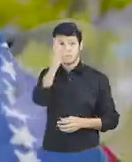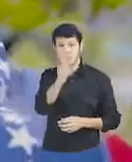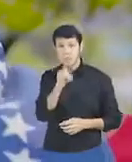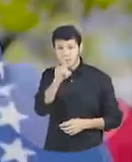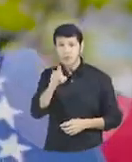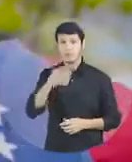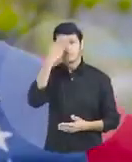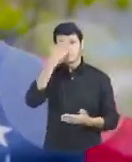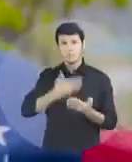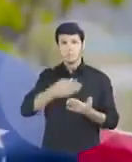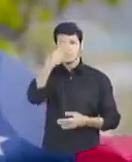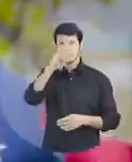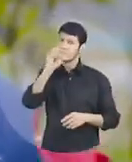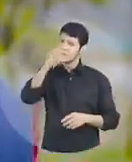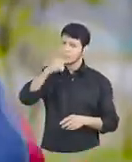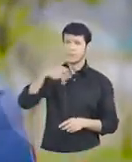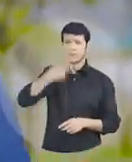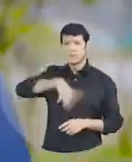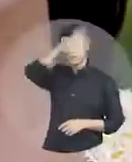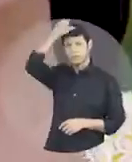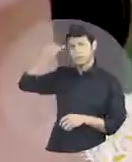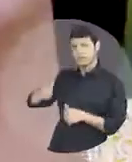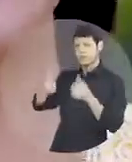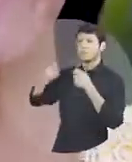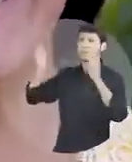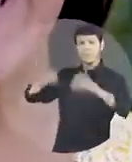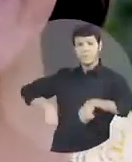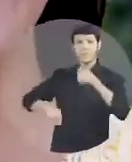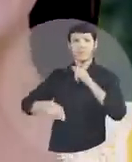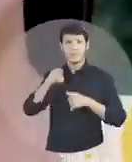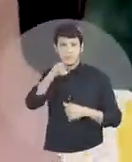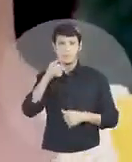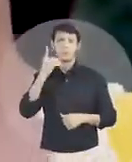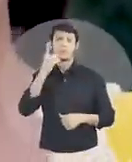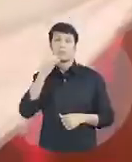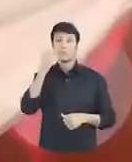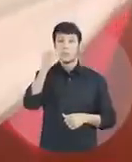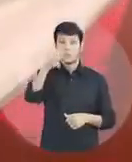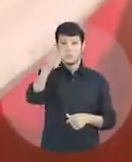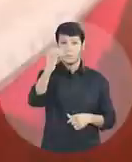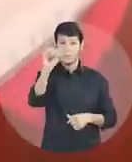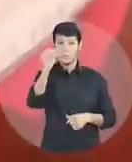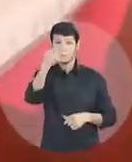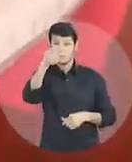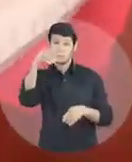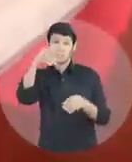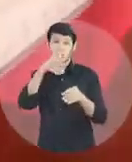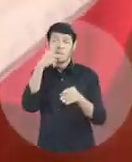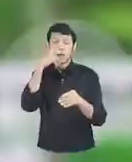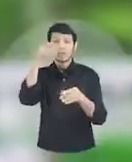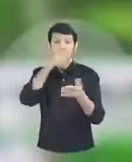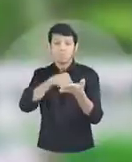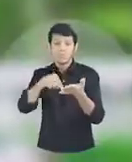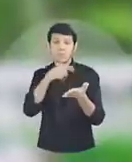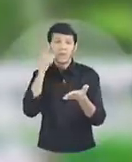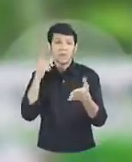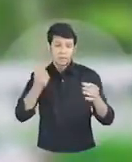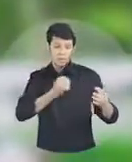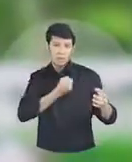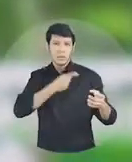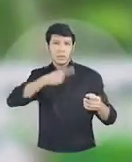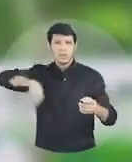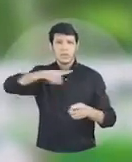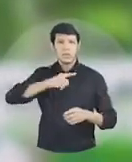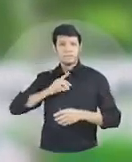Acredite em você, acredite no Amazonas. Acredite que com seu voto você realmente pode ajudar a mudar. Vamos mostrar